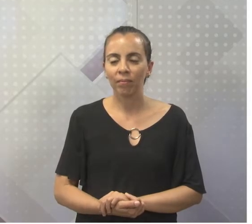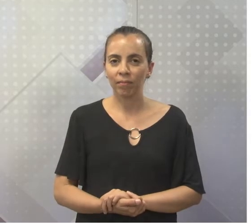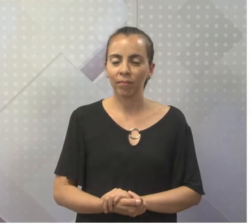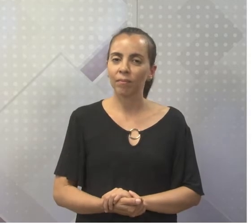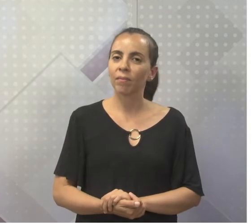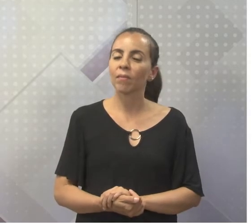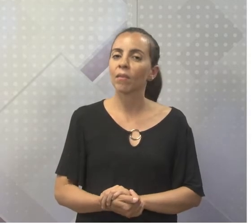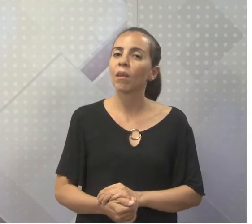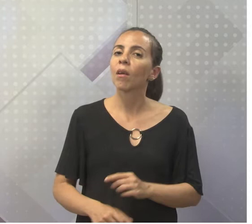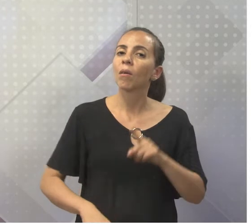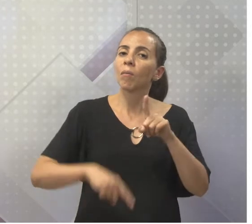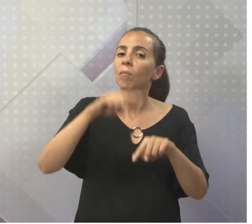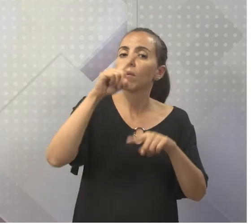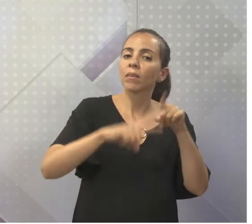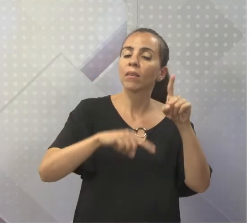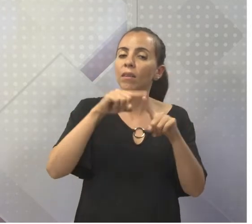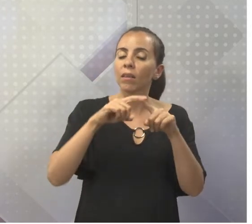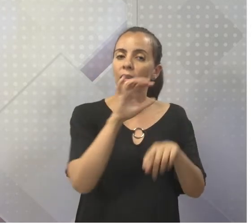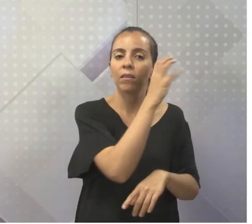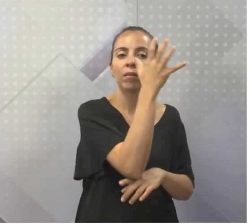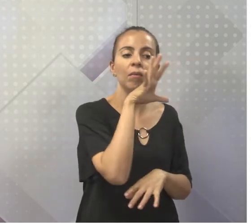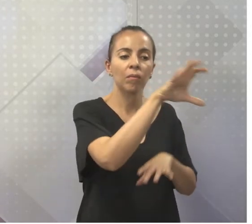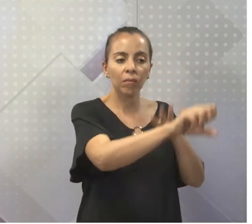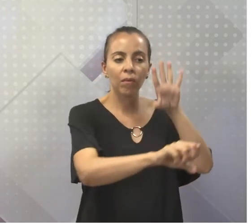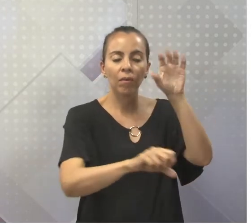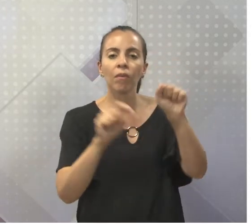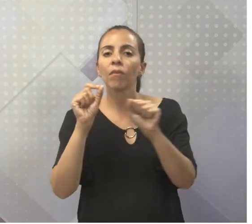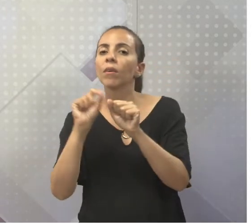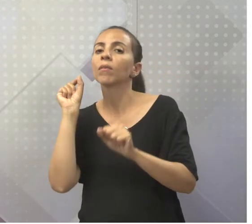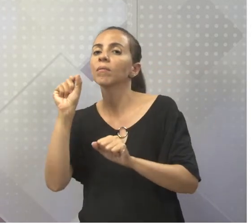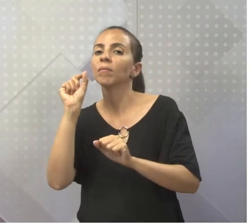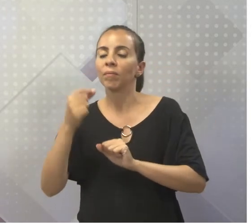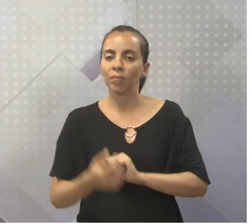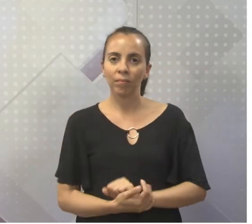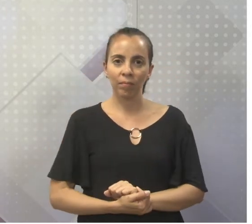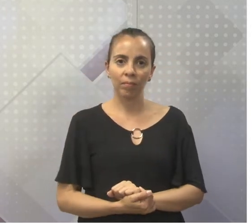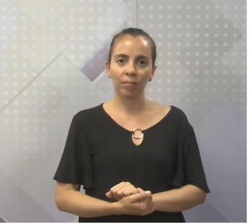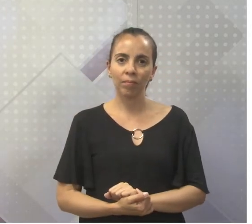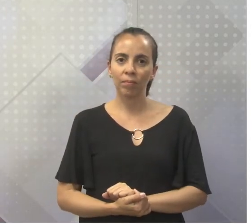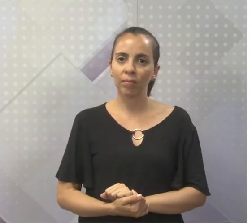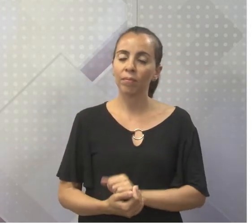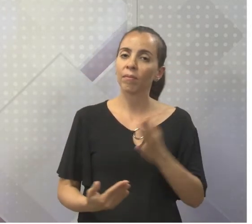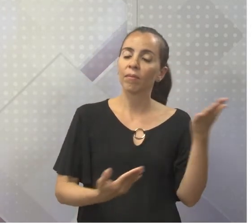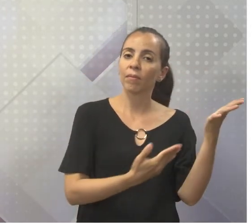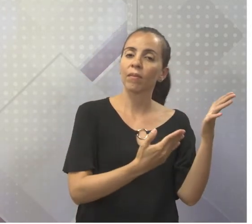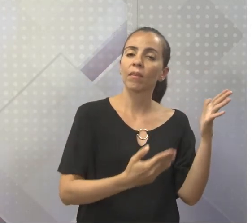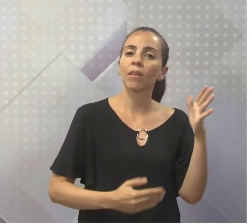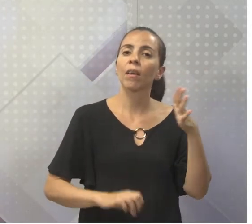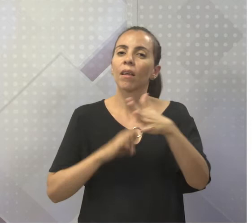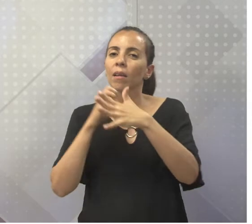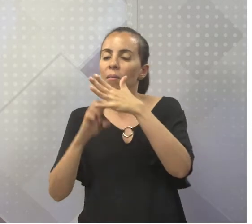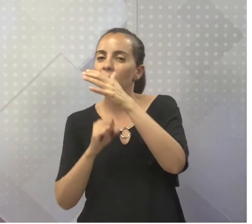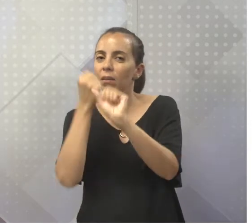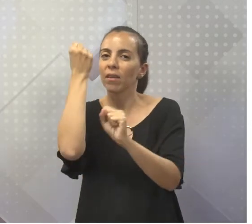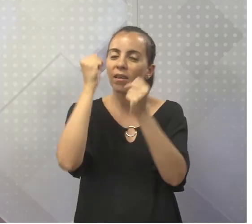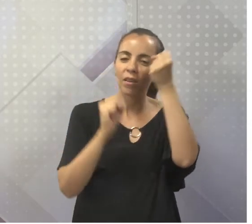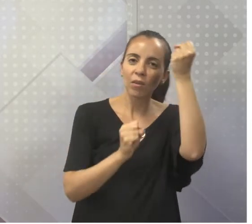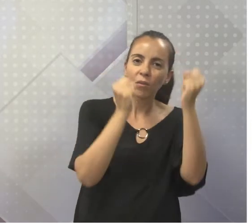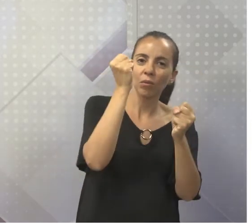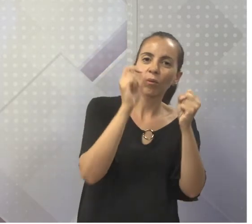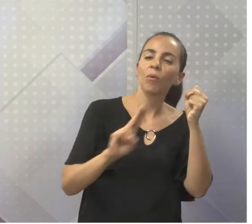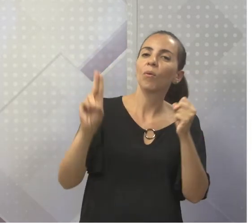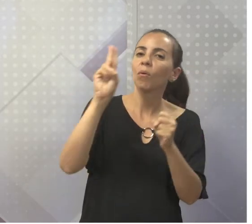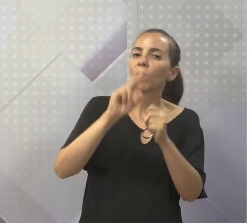e o que é feito com toda a matéria-prima retirada na natureza a indústria usando a matéria prima Olha só